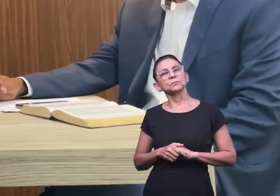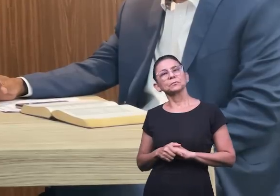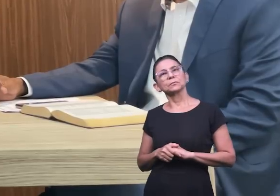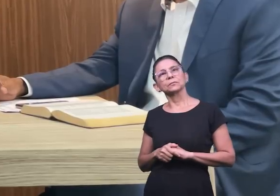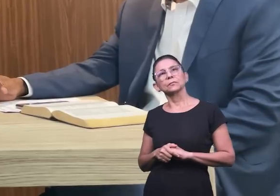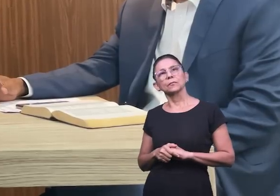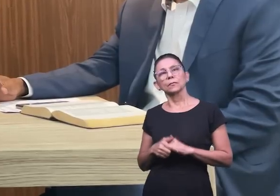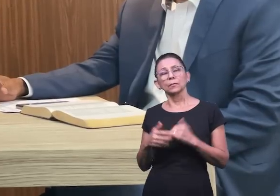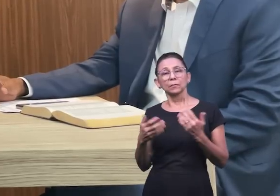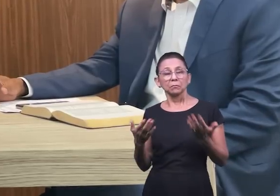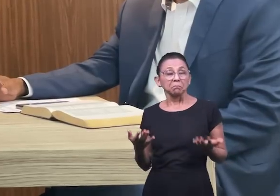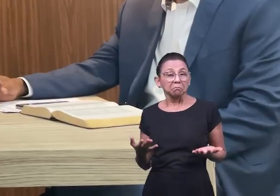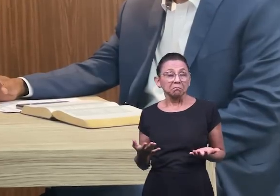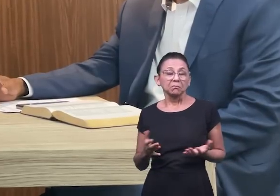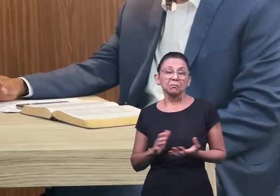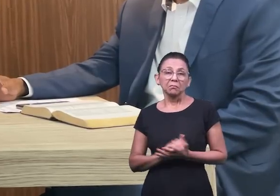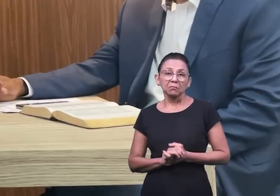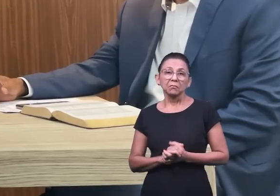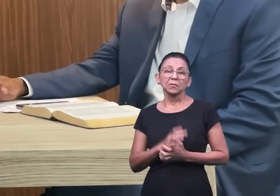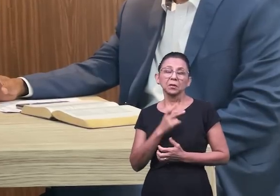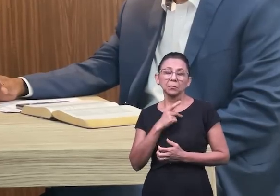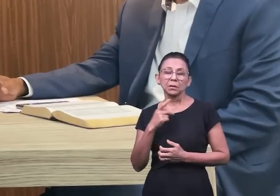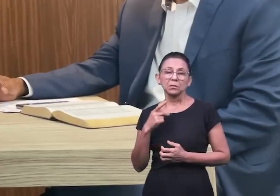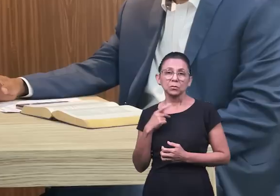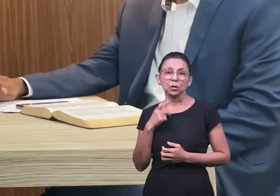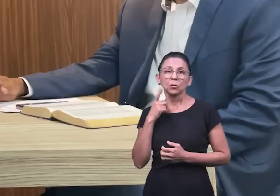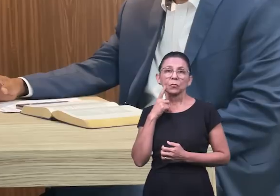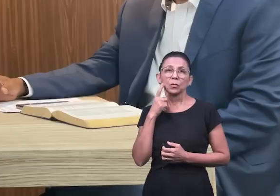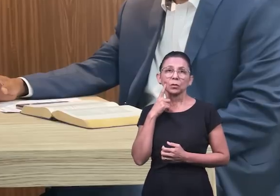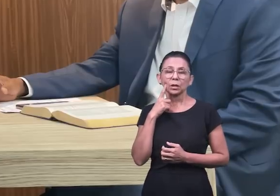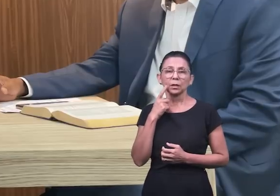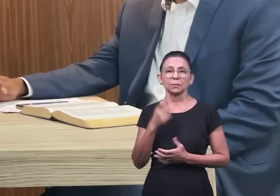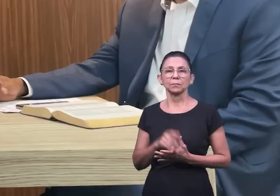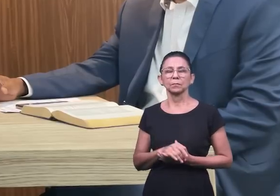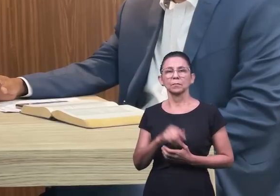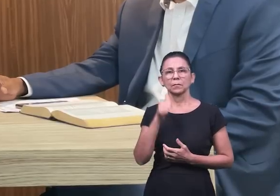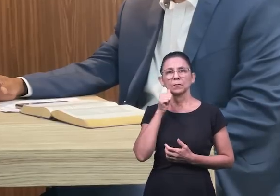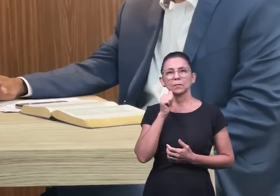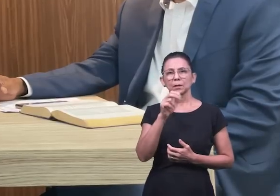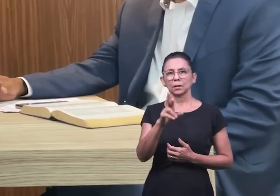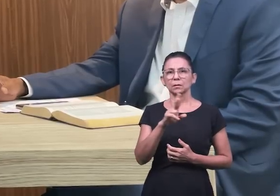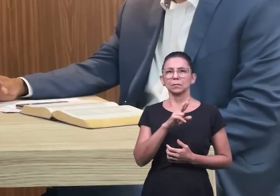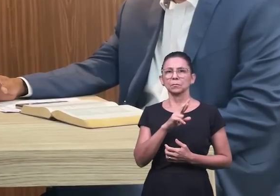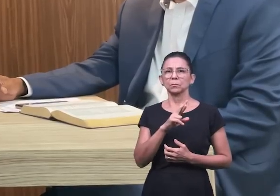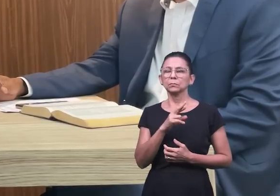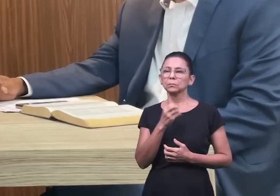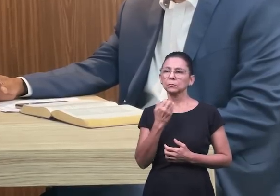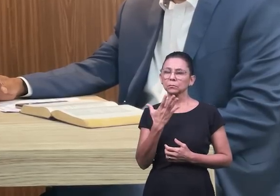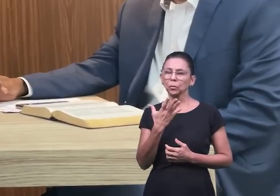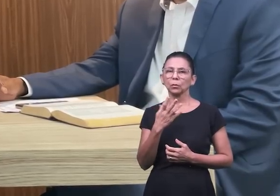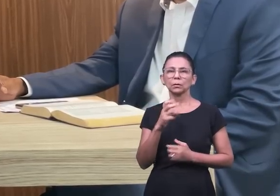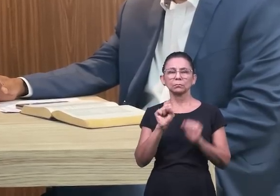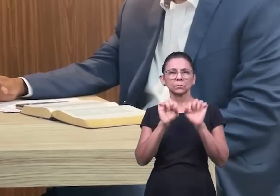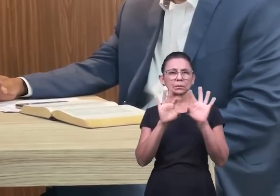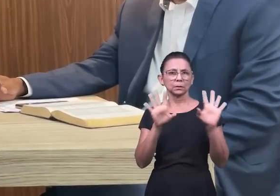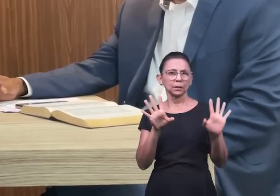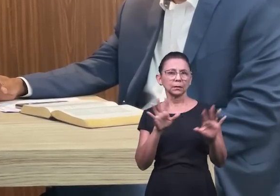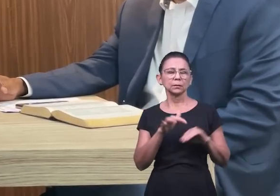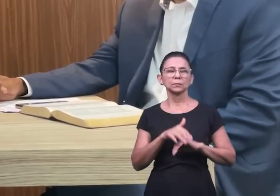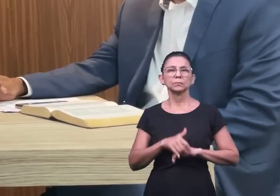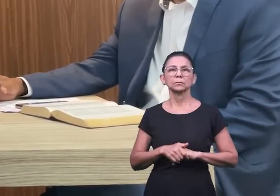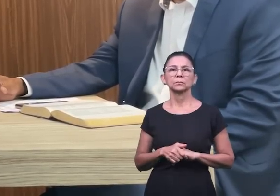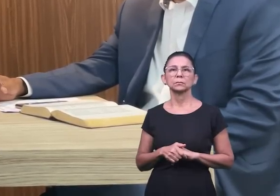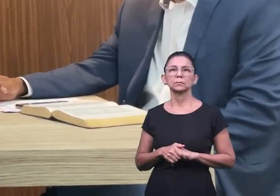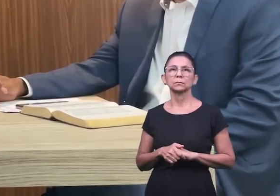acrescentar? Pastor, importante destacar nesse primeiro momento é que a resposta da irmã foi uma resposta muito completa, muito interessante,